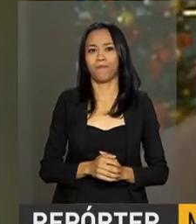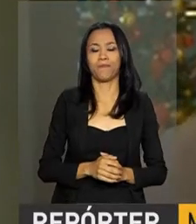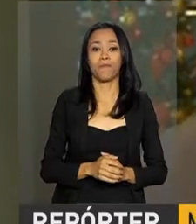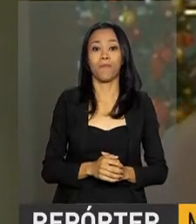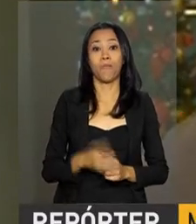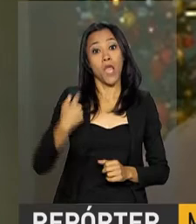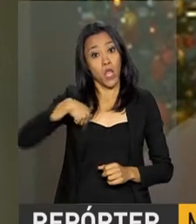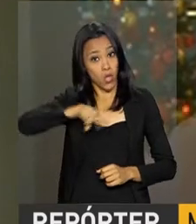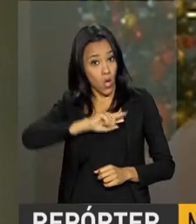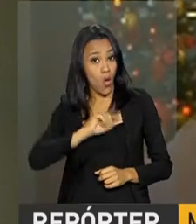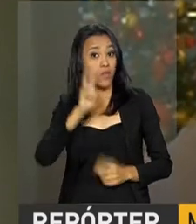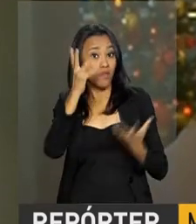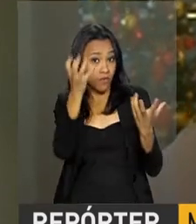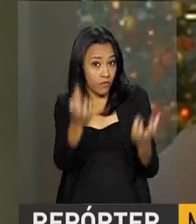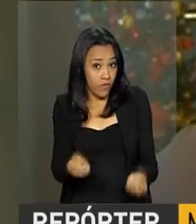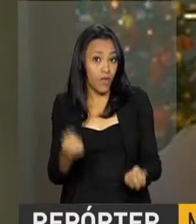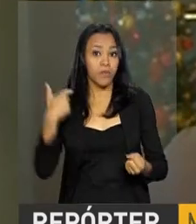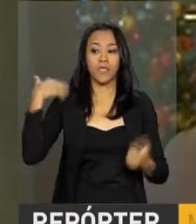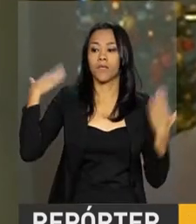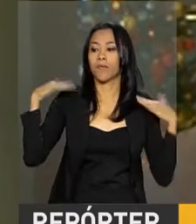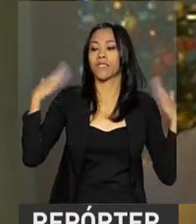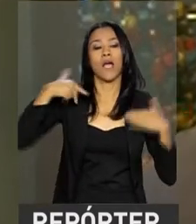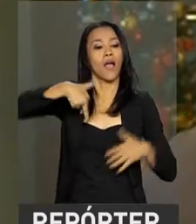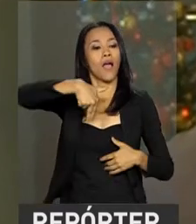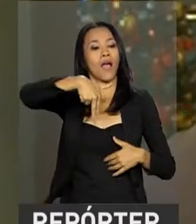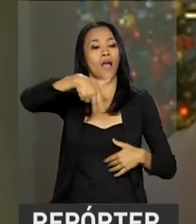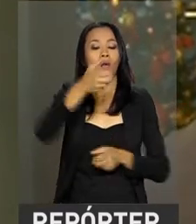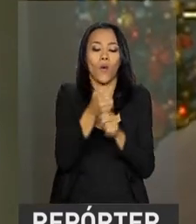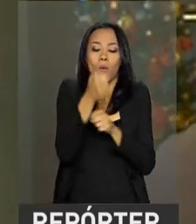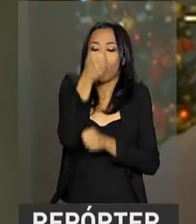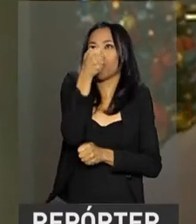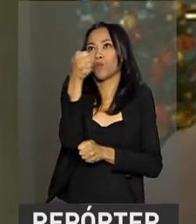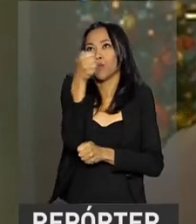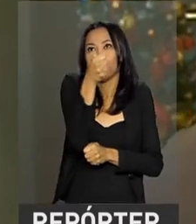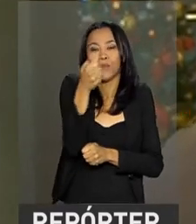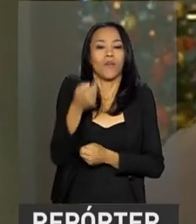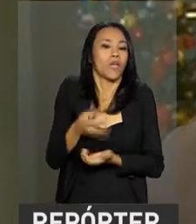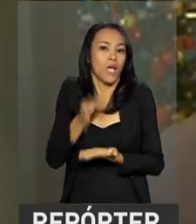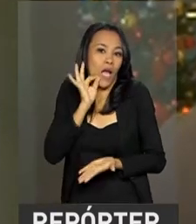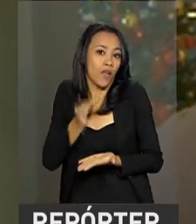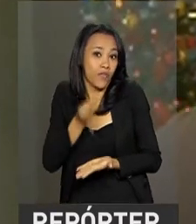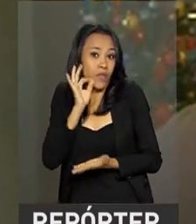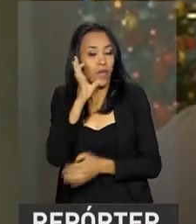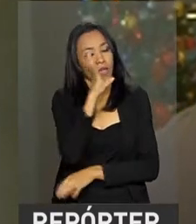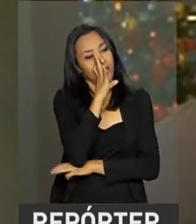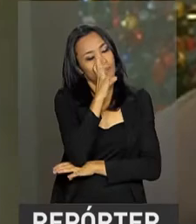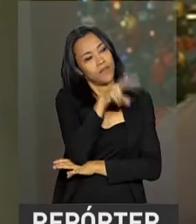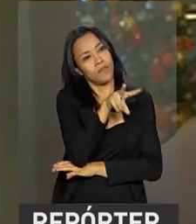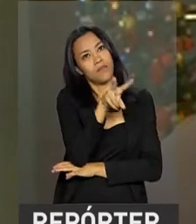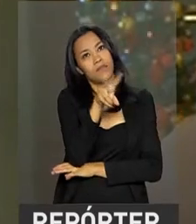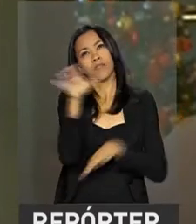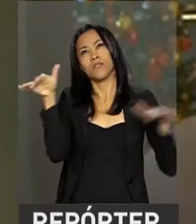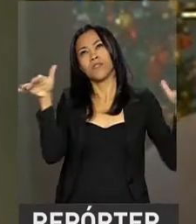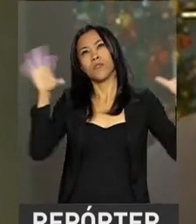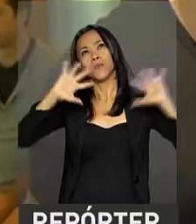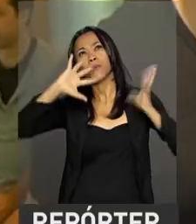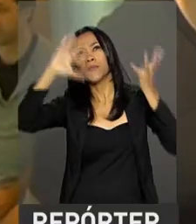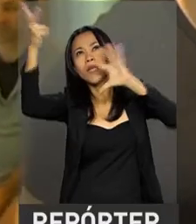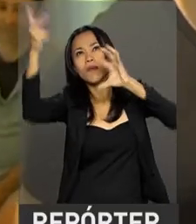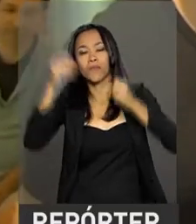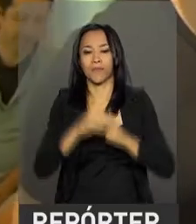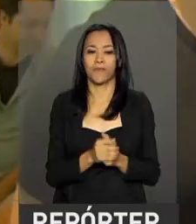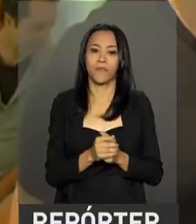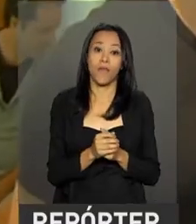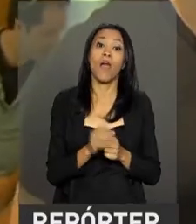Nós provavelmente vamos caminhar pela praia com guarda-chuva, tomar um café e simplesmente apreciar esse clima. É